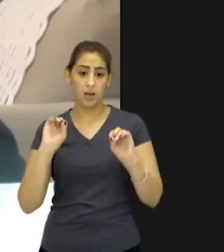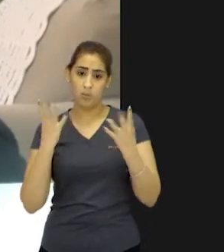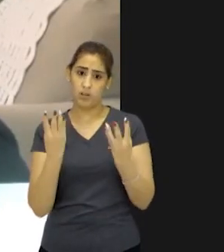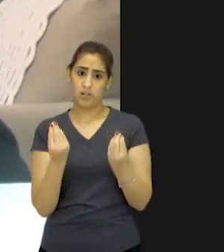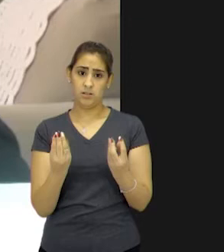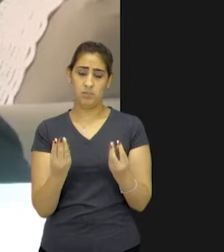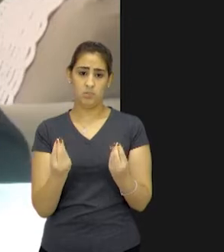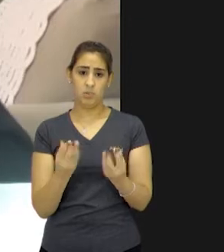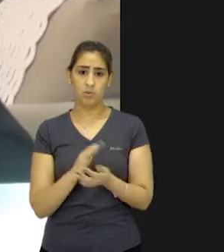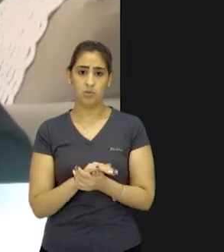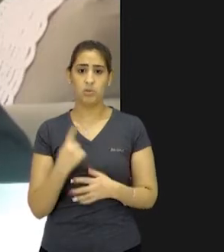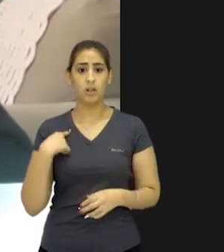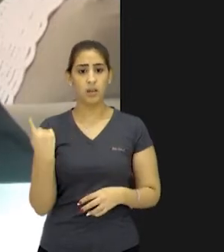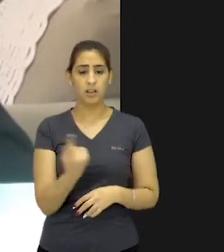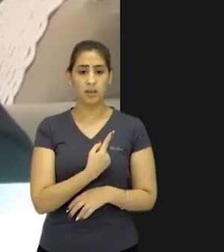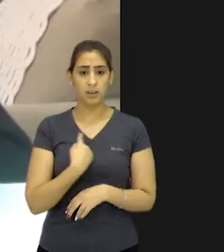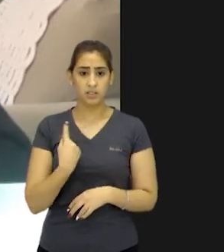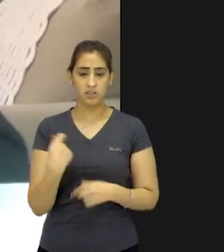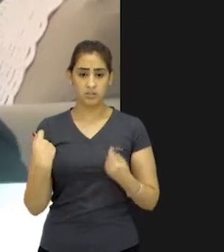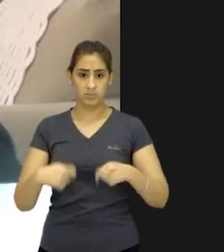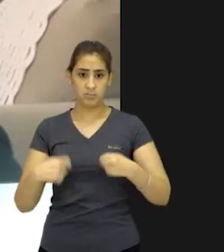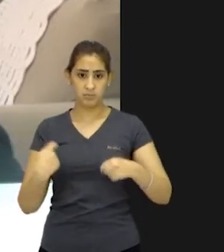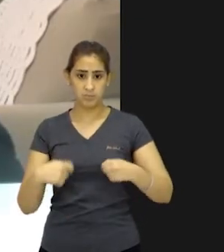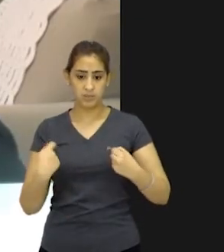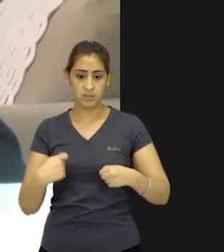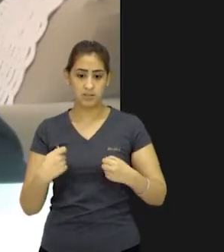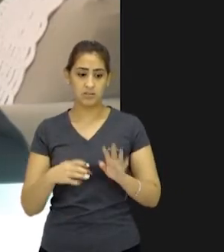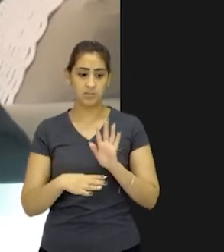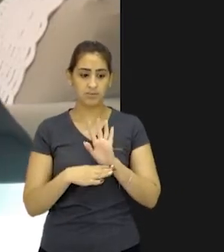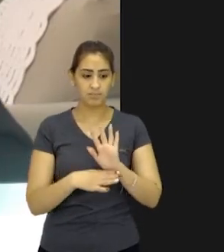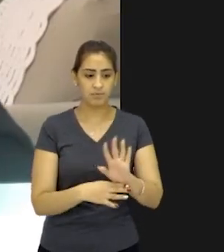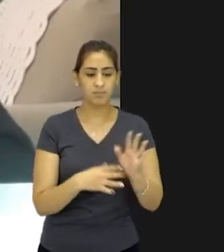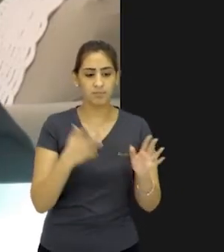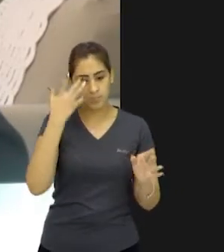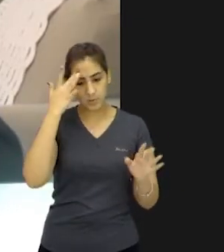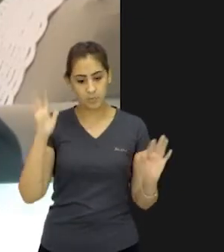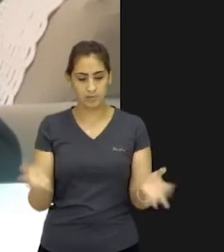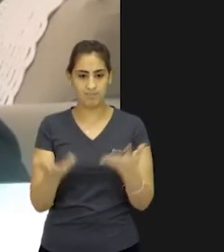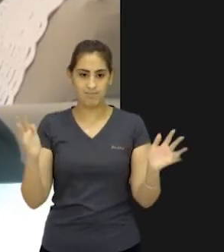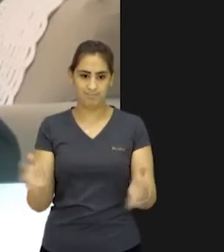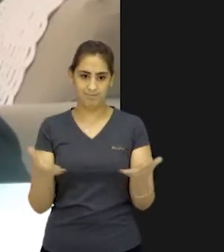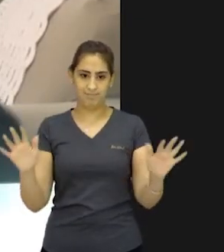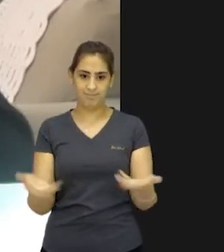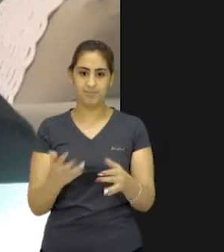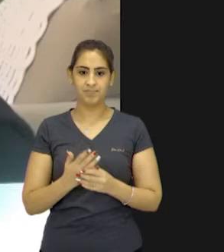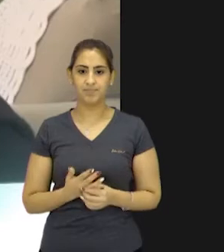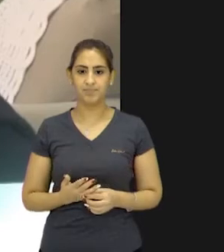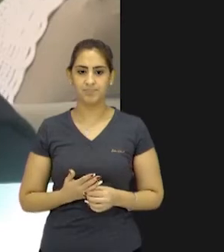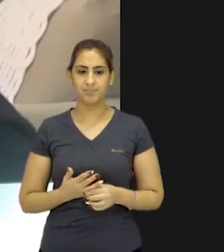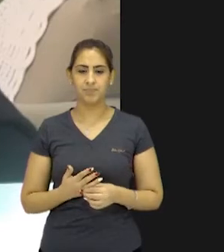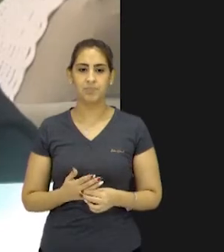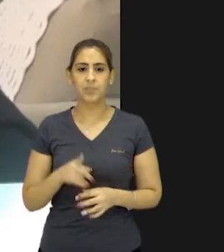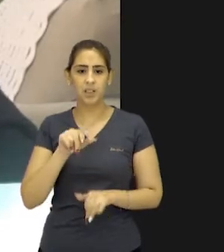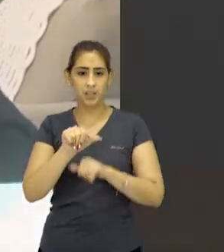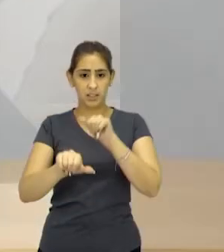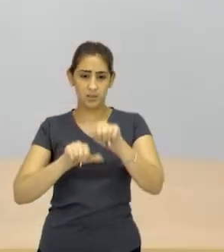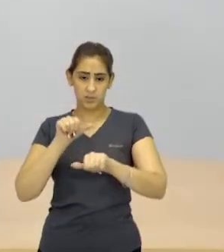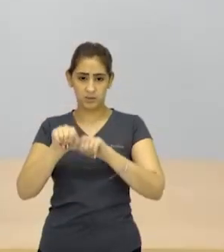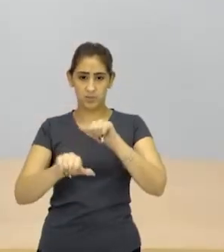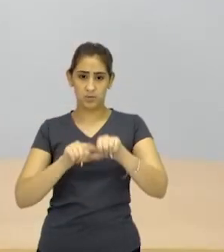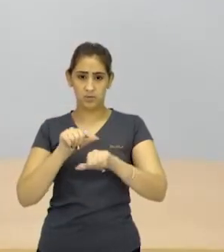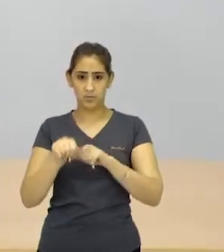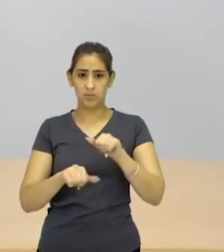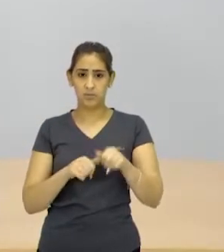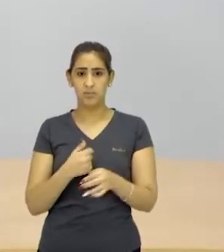disso. Aí a gente tem que batalhar e selecionar o pior. E transformar aí, né,